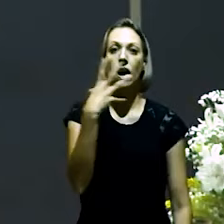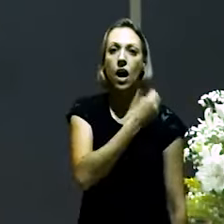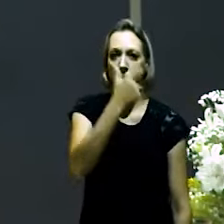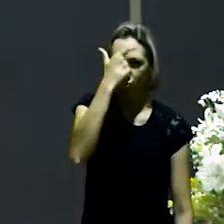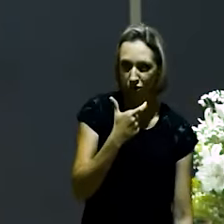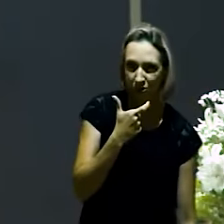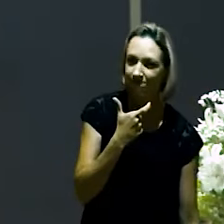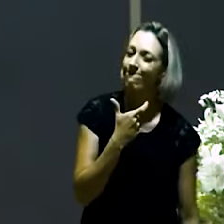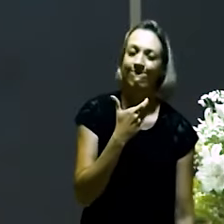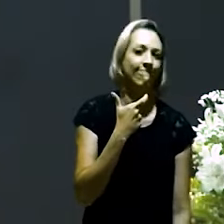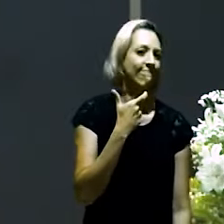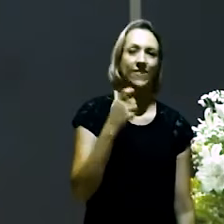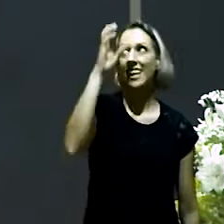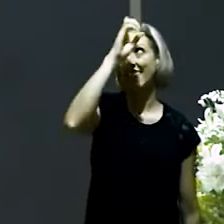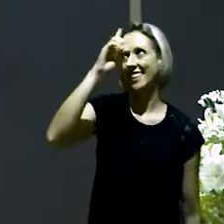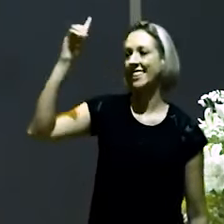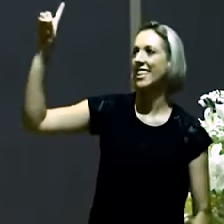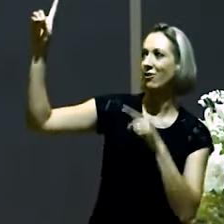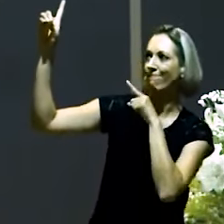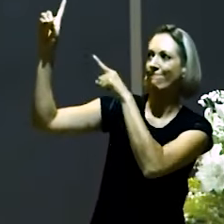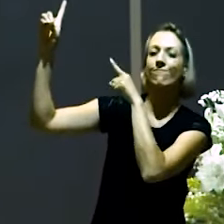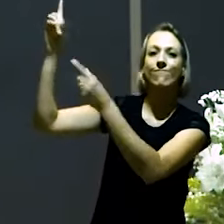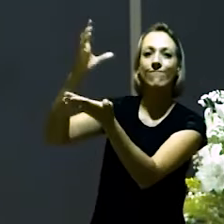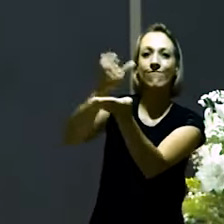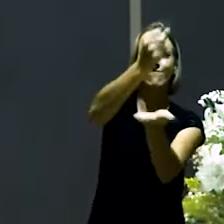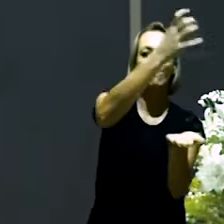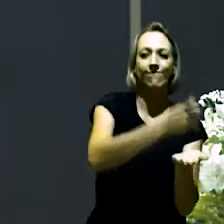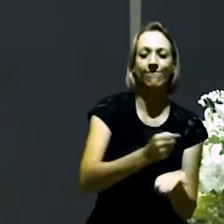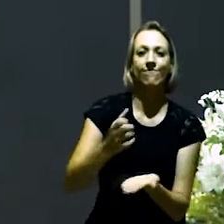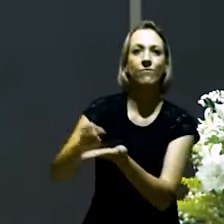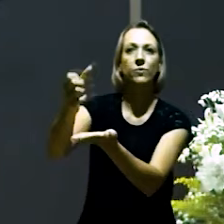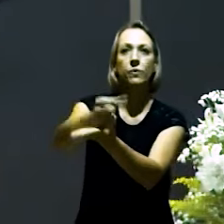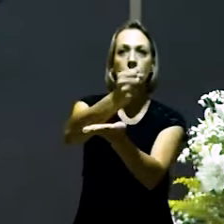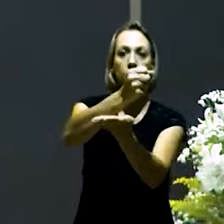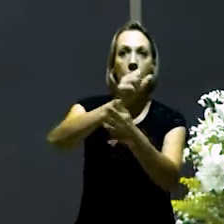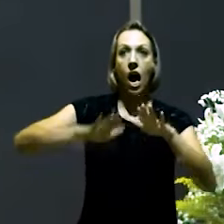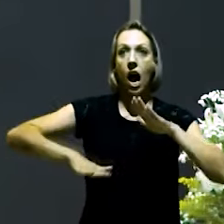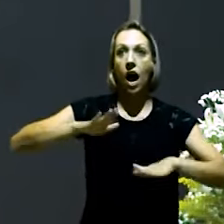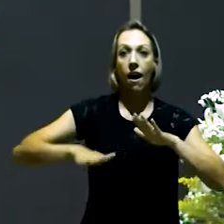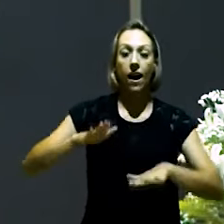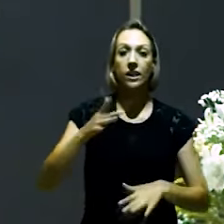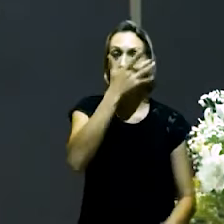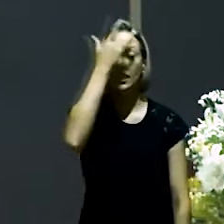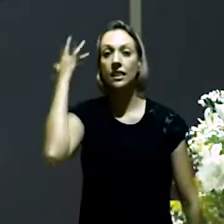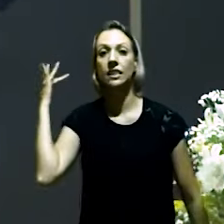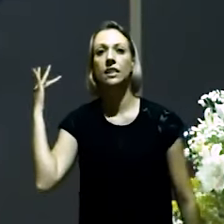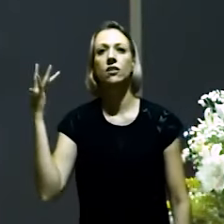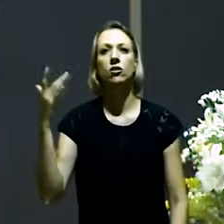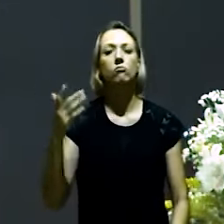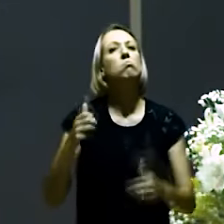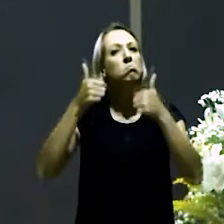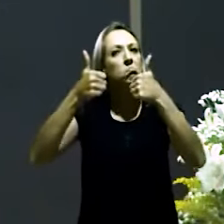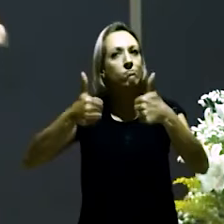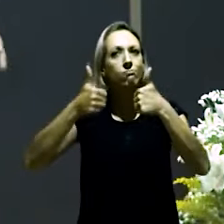Nenhum homem, por mais íntegro que seja, por mais justo que seja, por mais piedoso que pretenda ser,